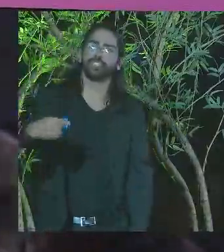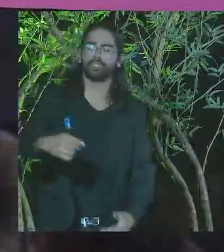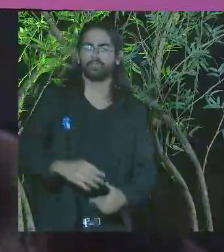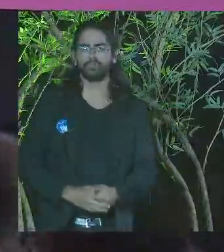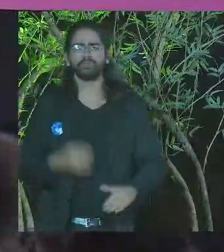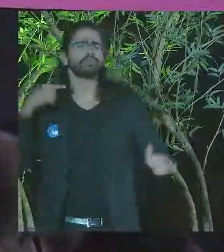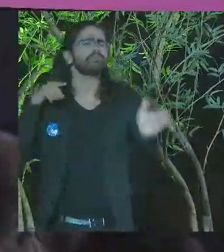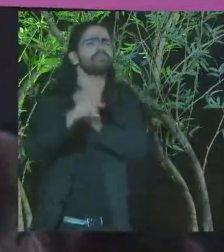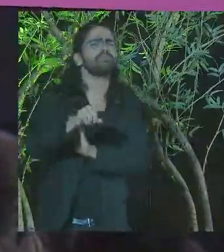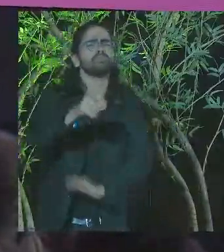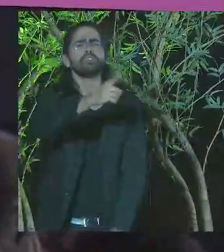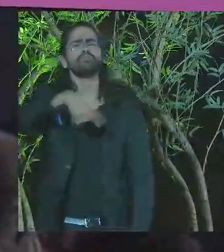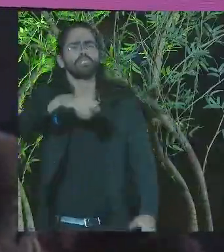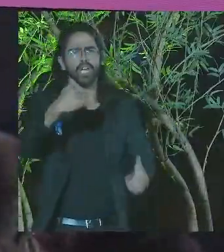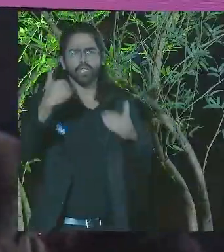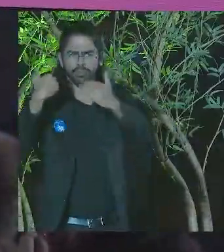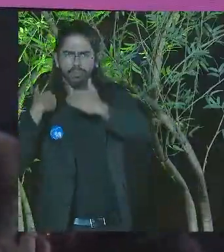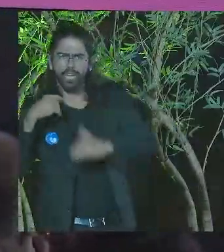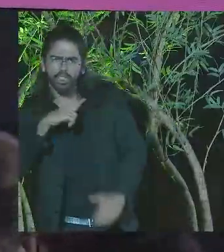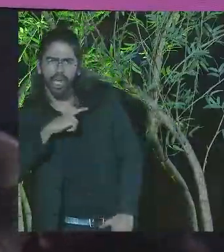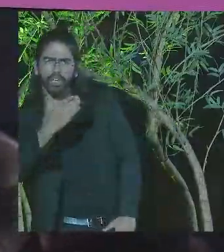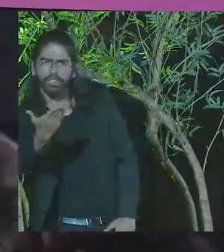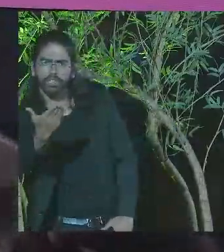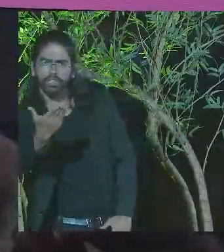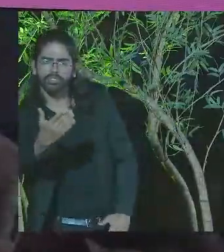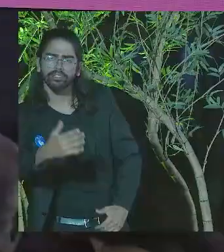A pergunta é, você se responsabiliza por isso?